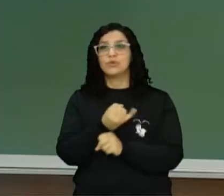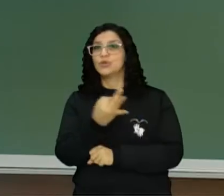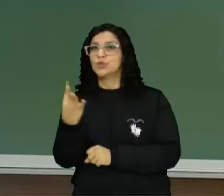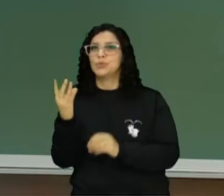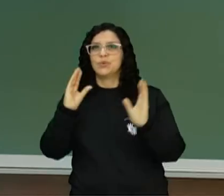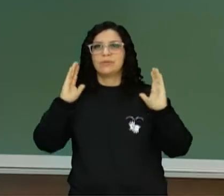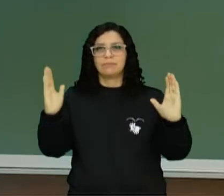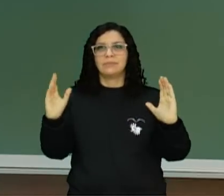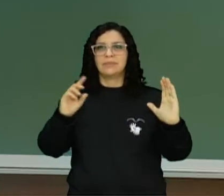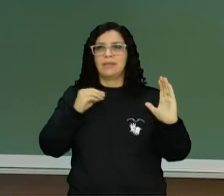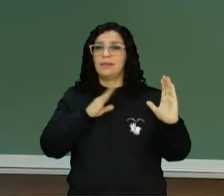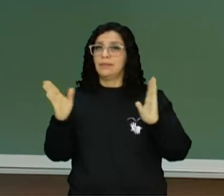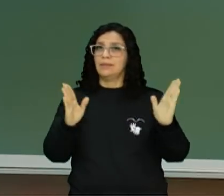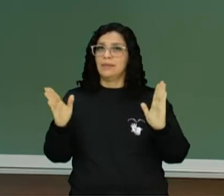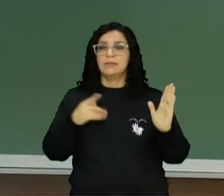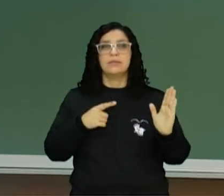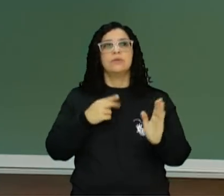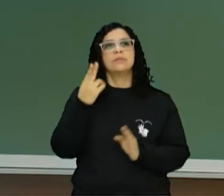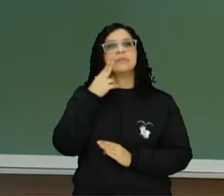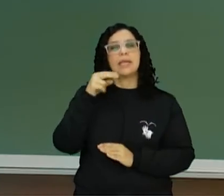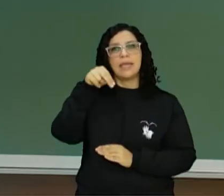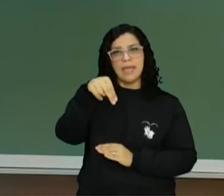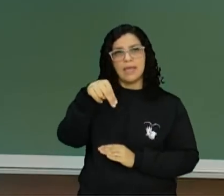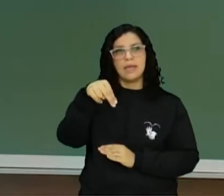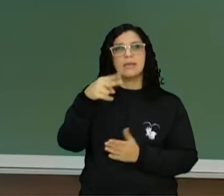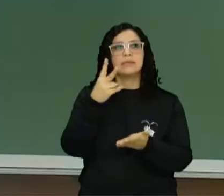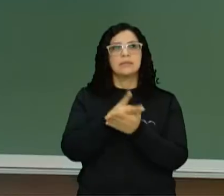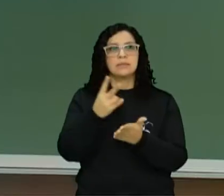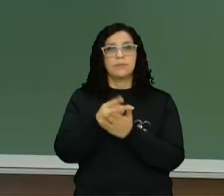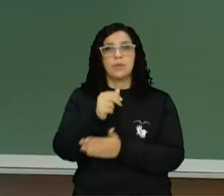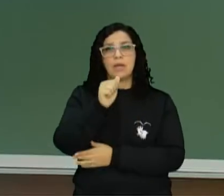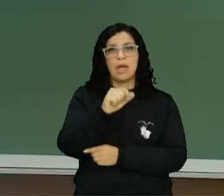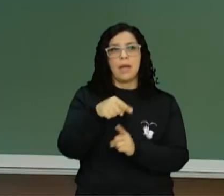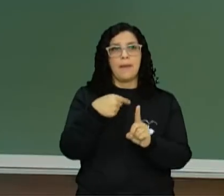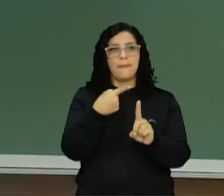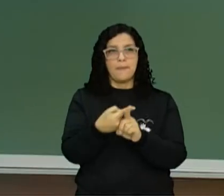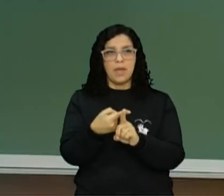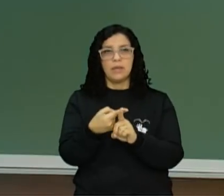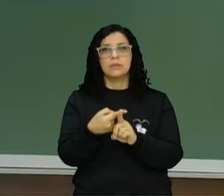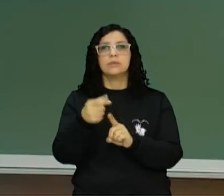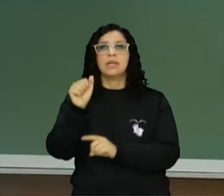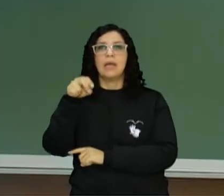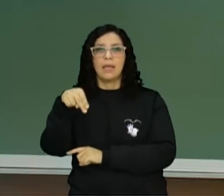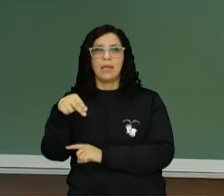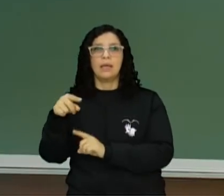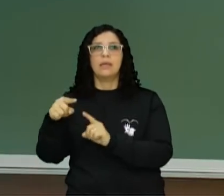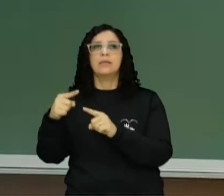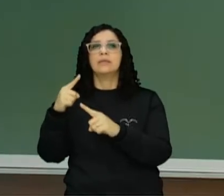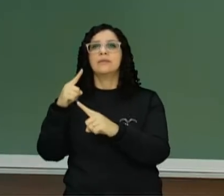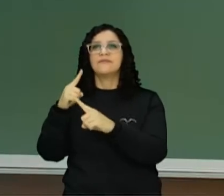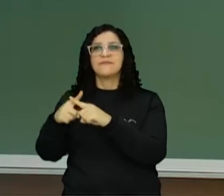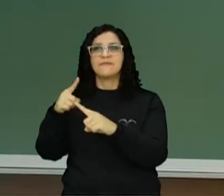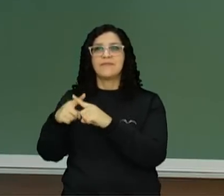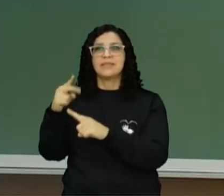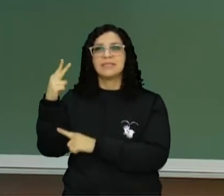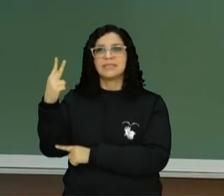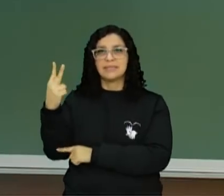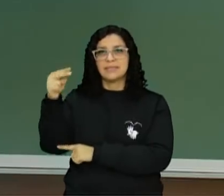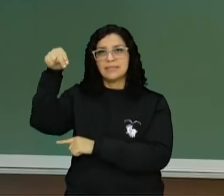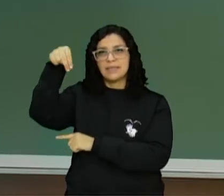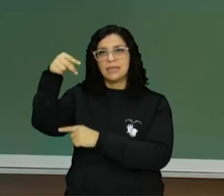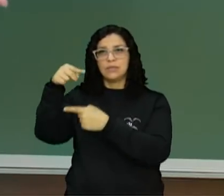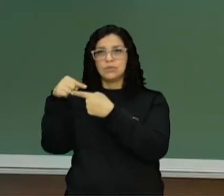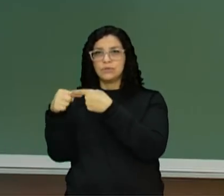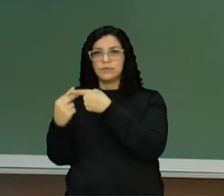termos. Então, se eu tenho N termos na PA, eu vou somar o primeiro com o último e multiplicar pela metade do número de termos,